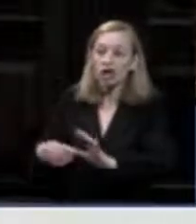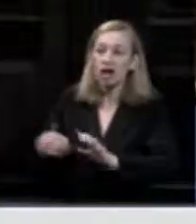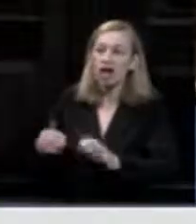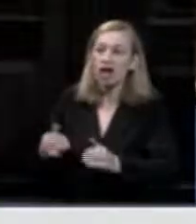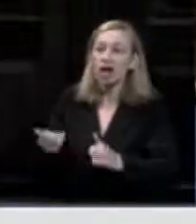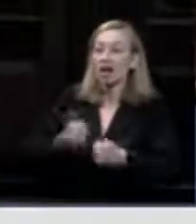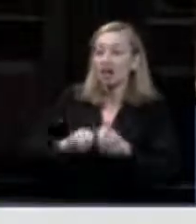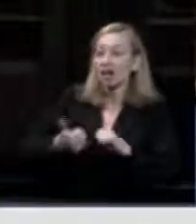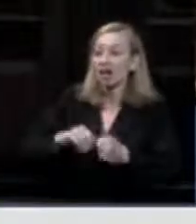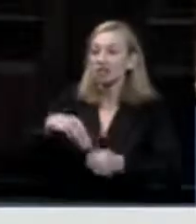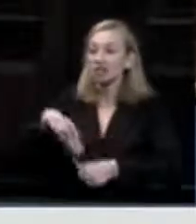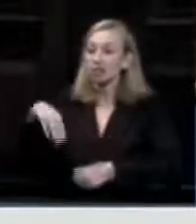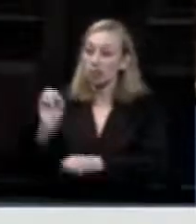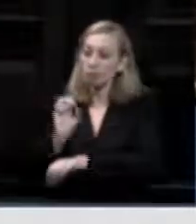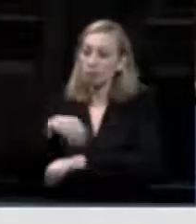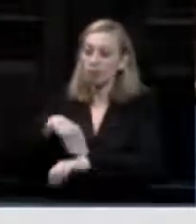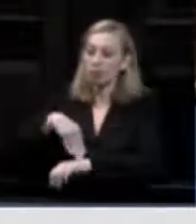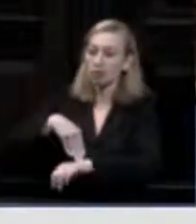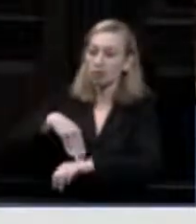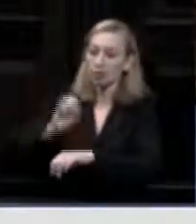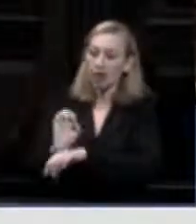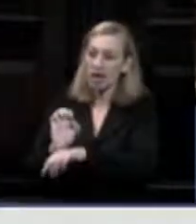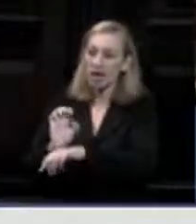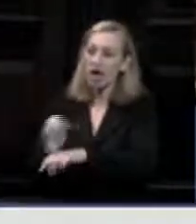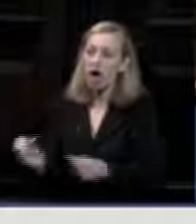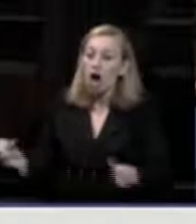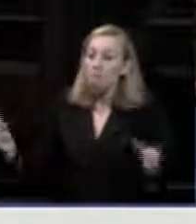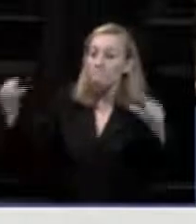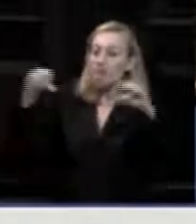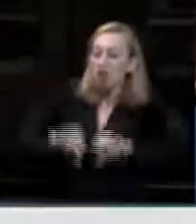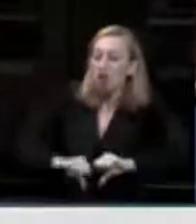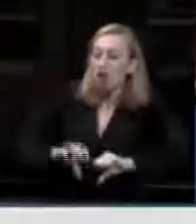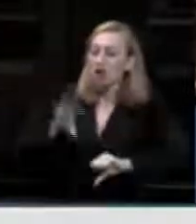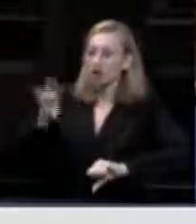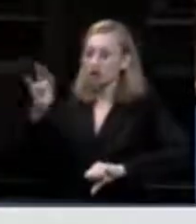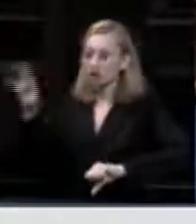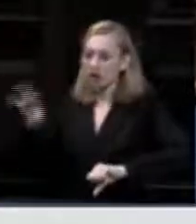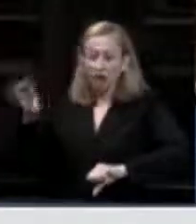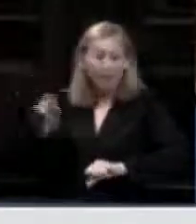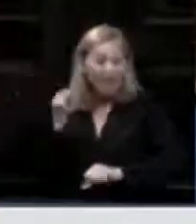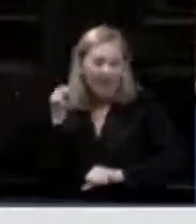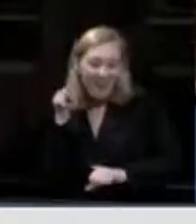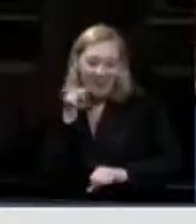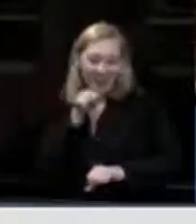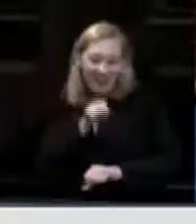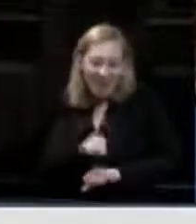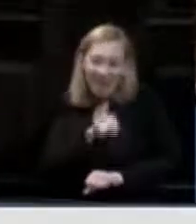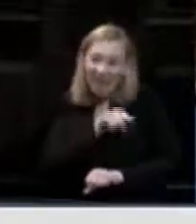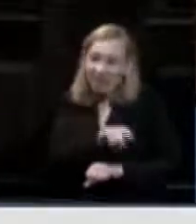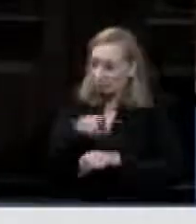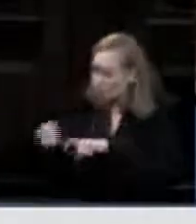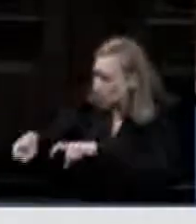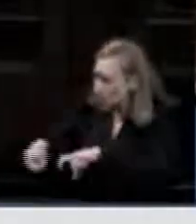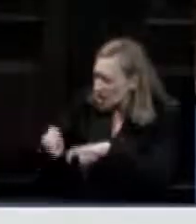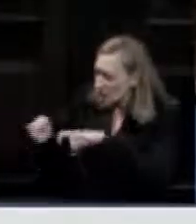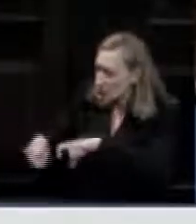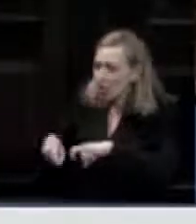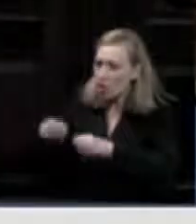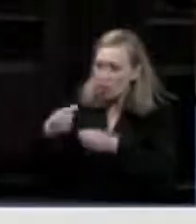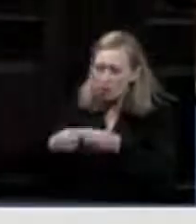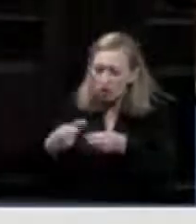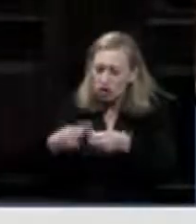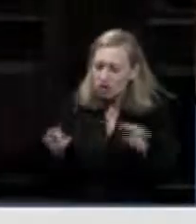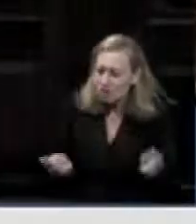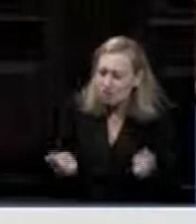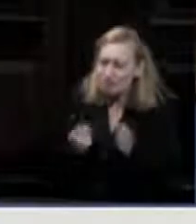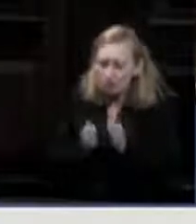que está entre os piores estados da nação, lá no interior, num dos menores municípios do estado